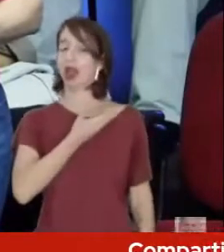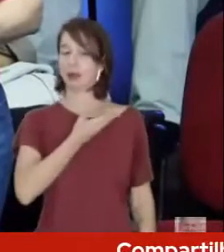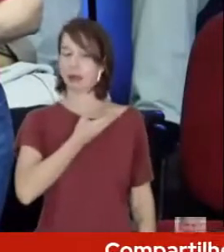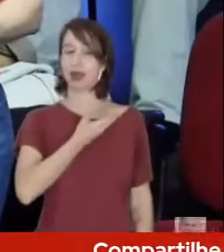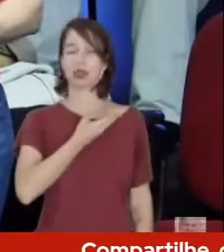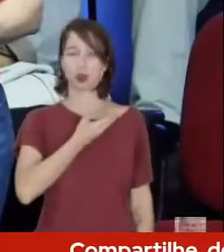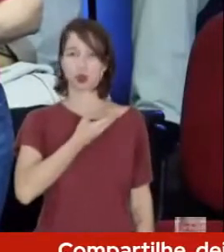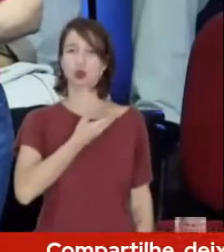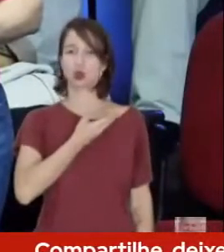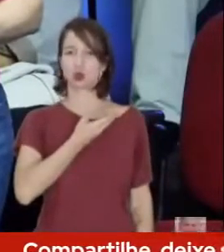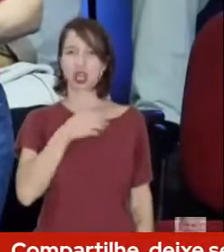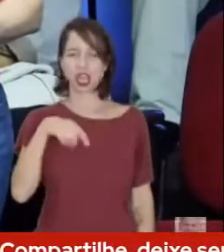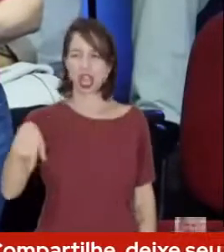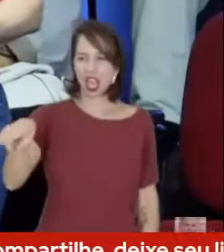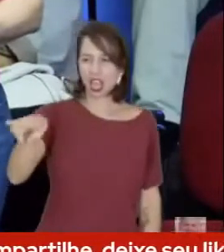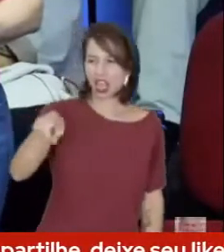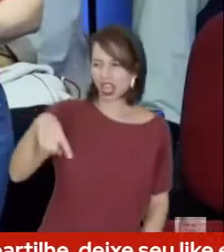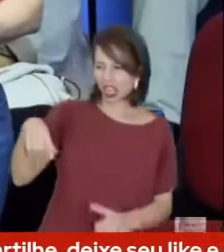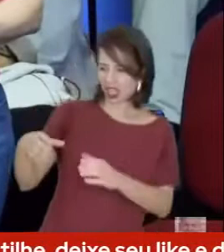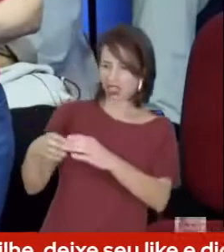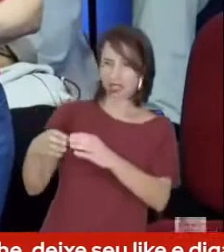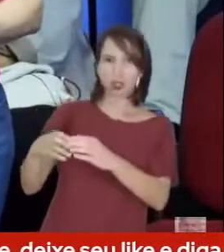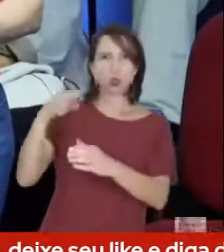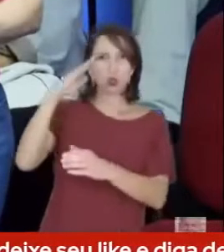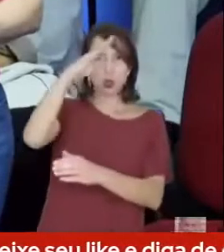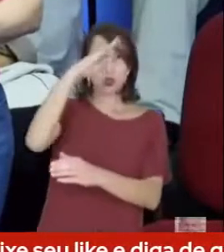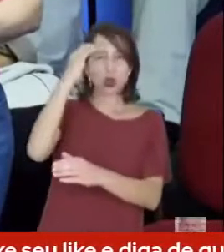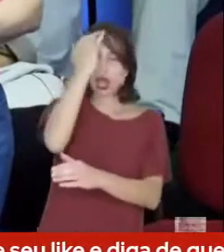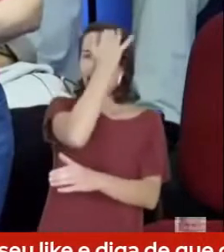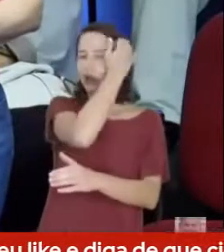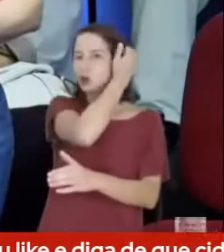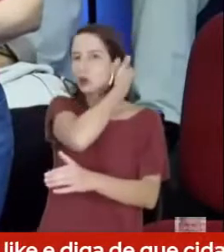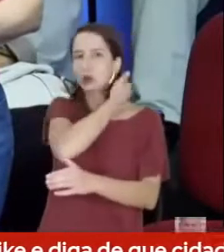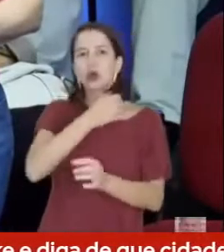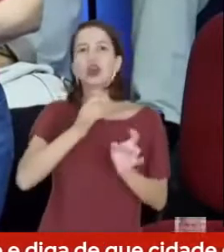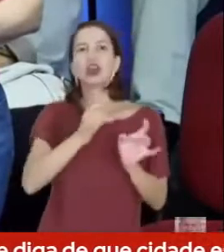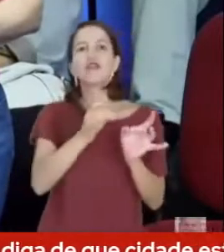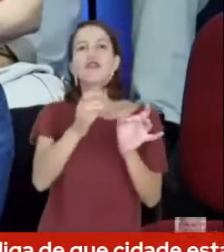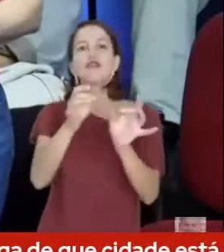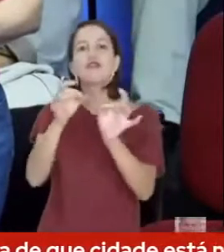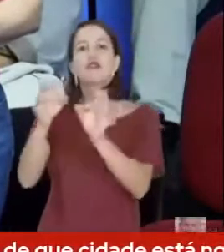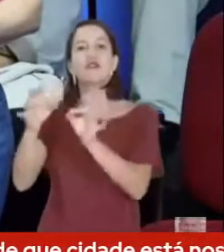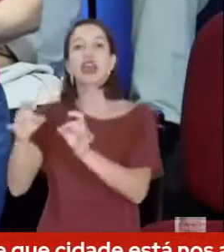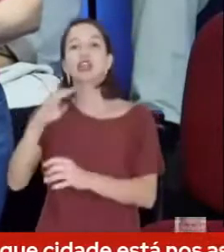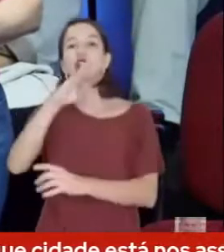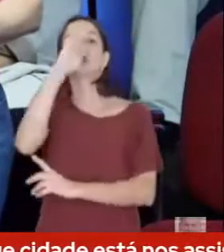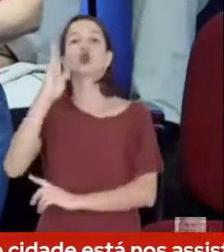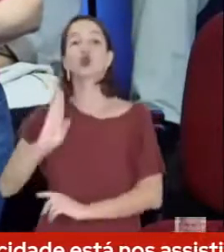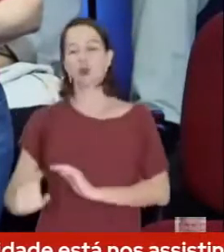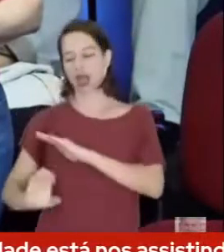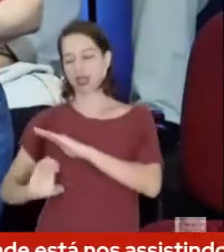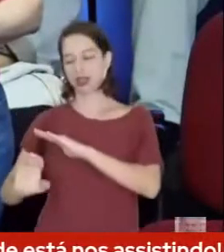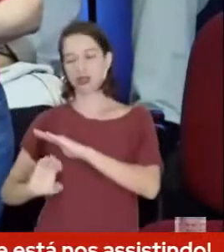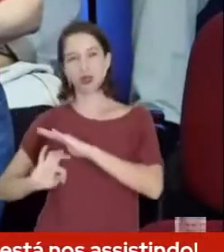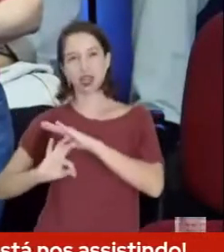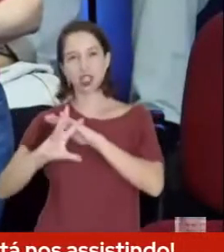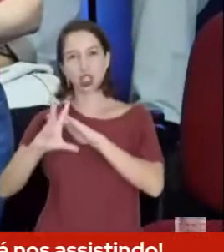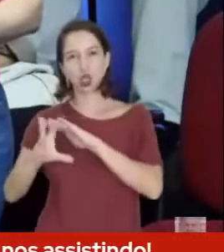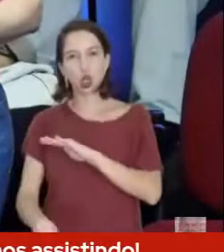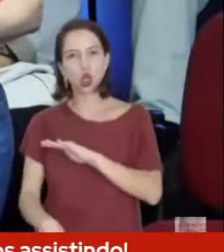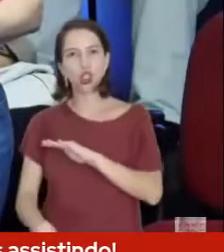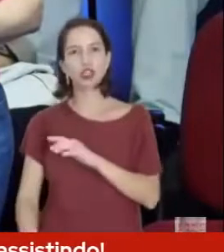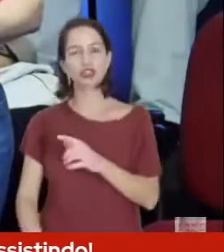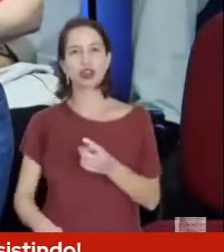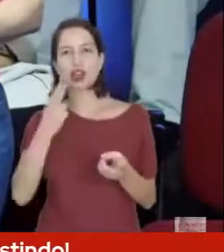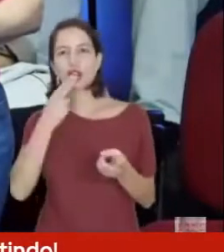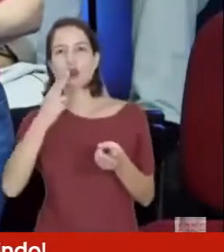pela liquidação do país. Eles querem vender os Correios, eles querem vender a Petrobras, eles querem vender os navios